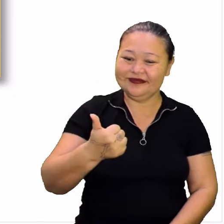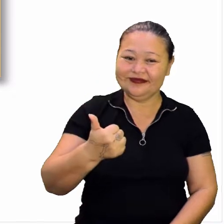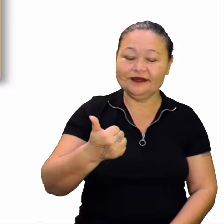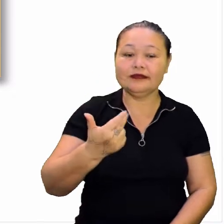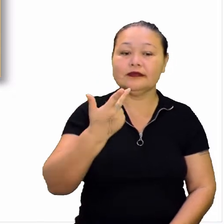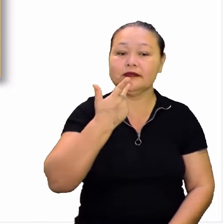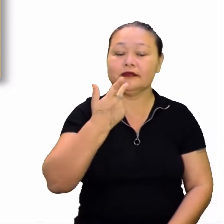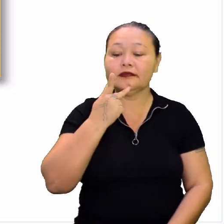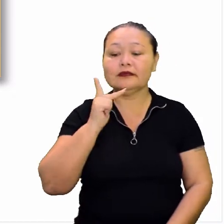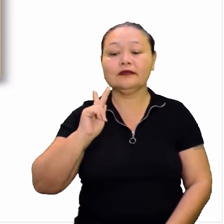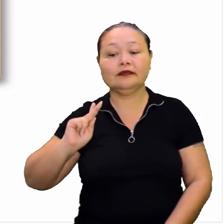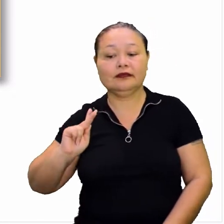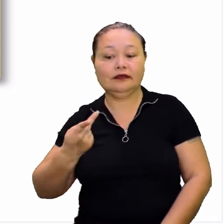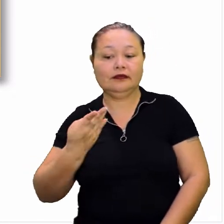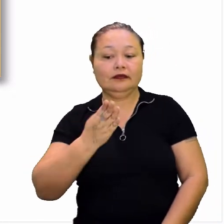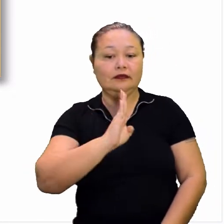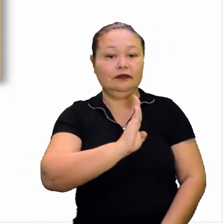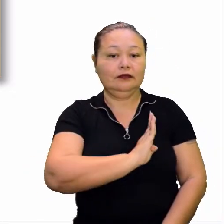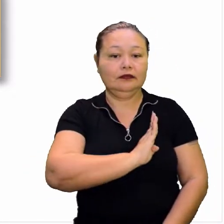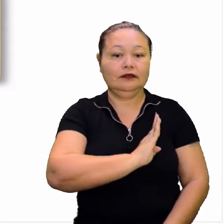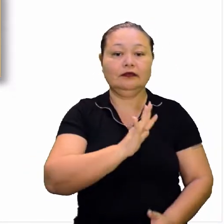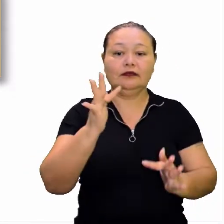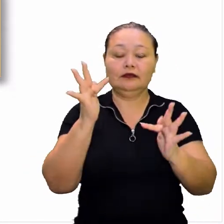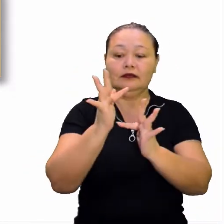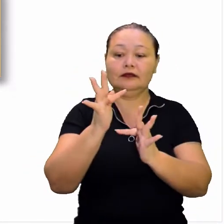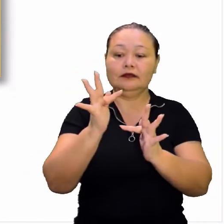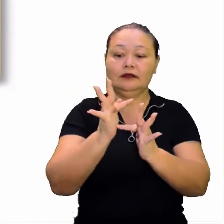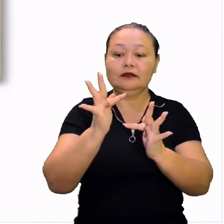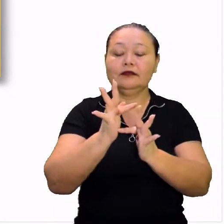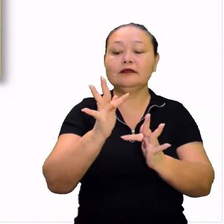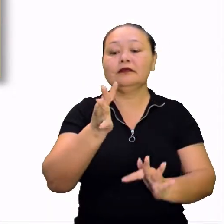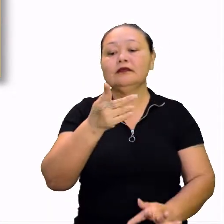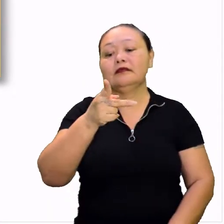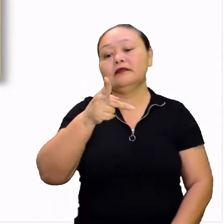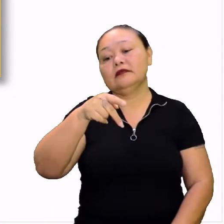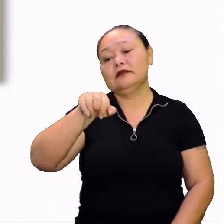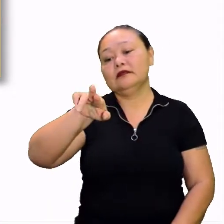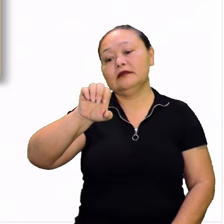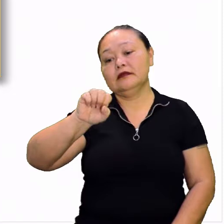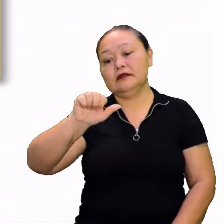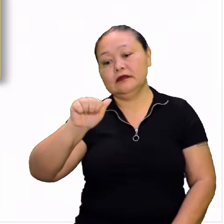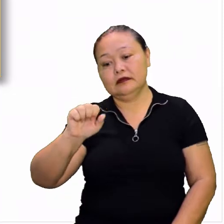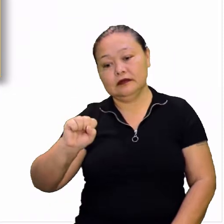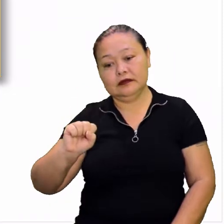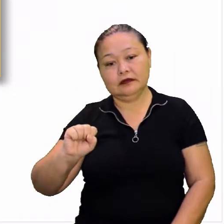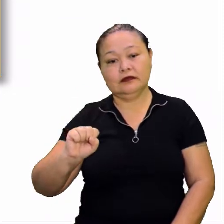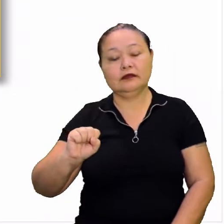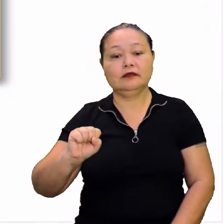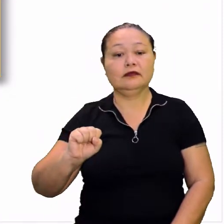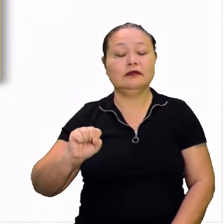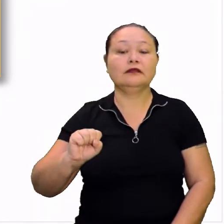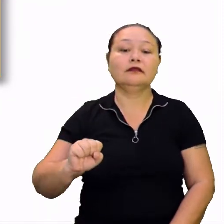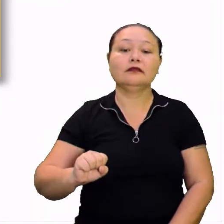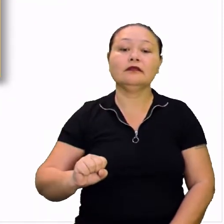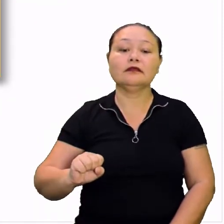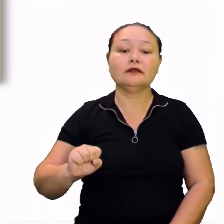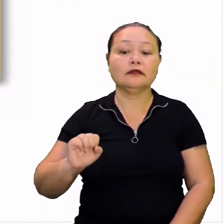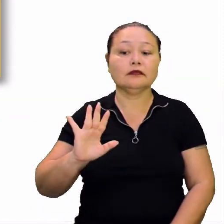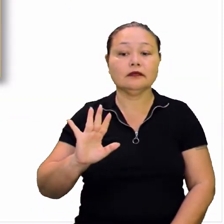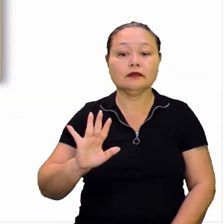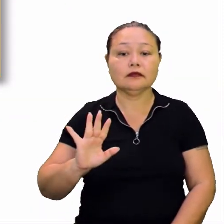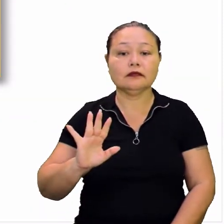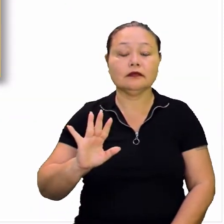que vai falar sobre os hebreus, os fenícios e também... Opa, deixa eu ver